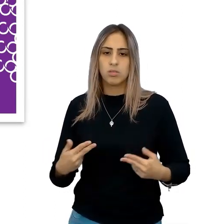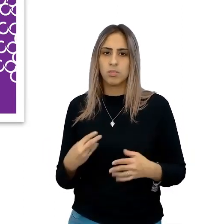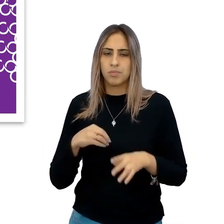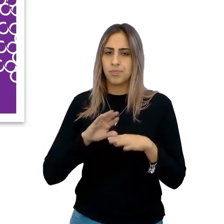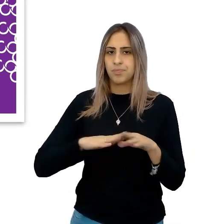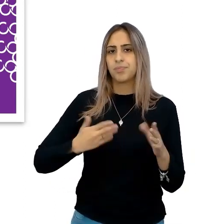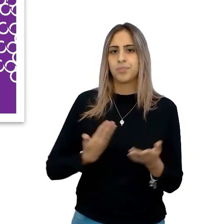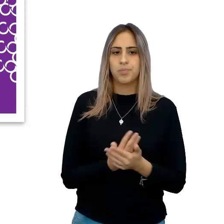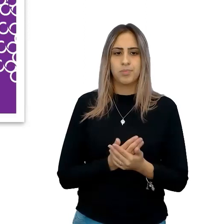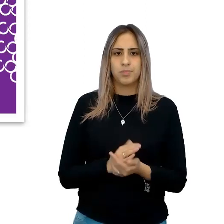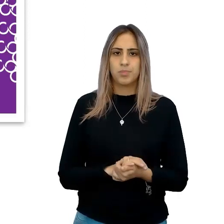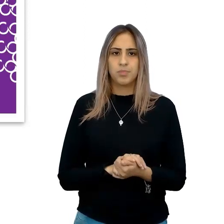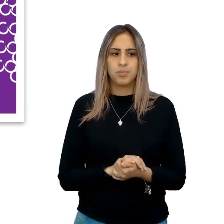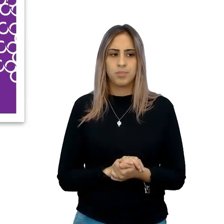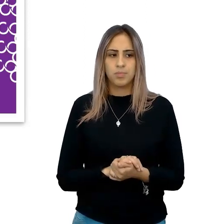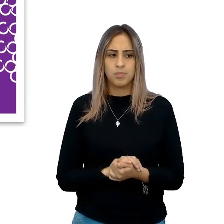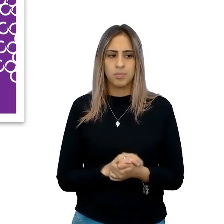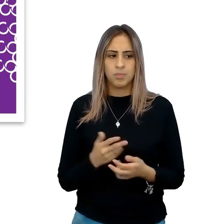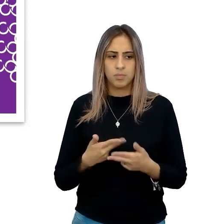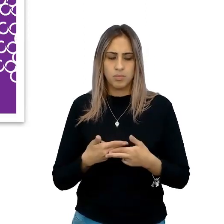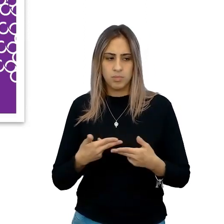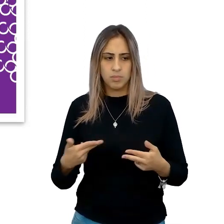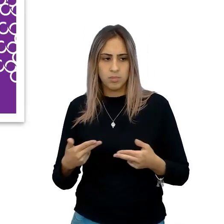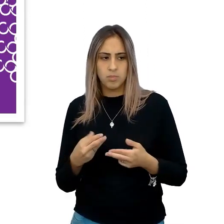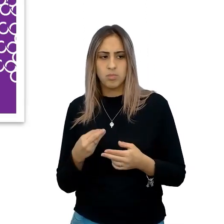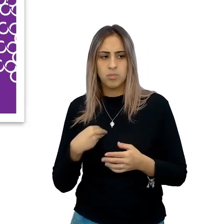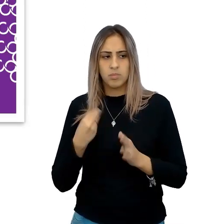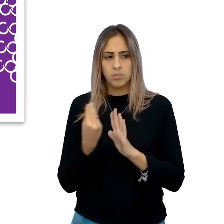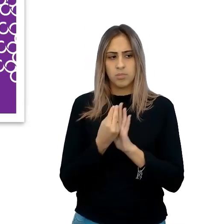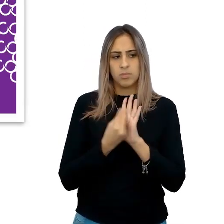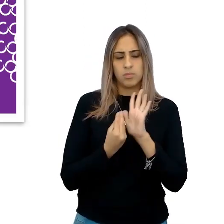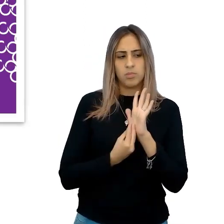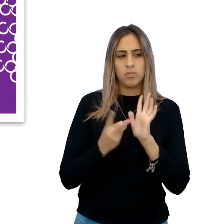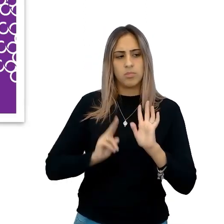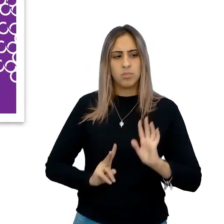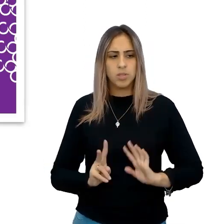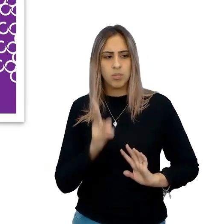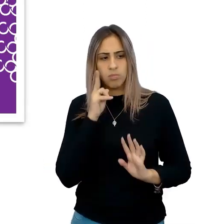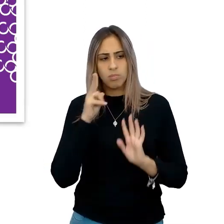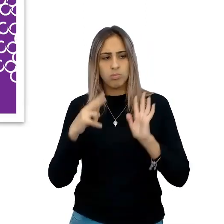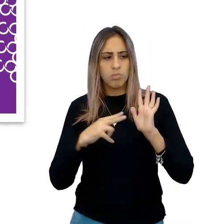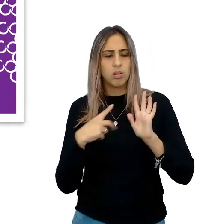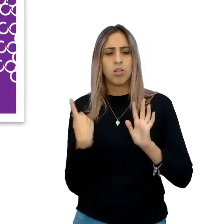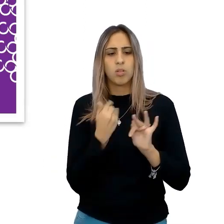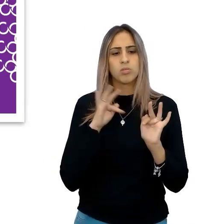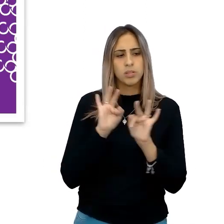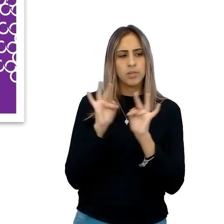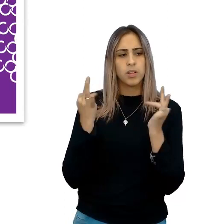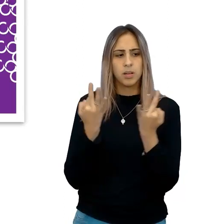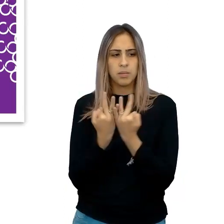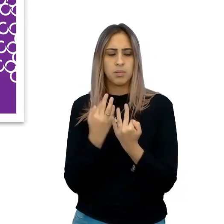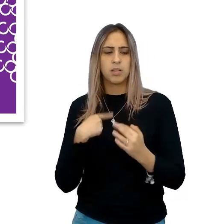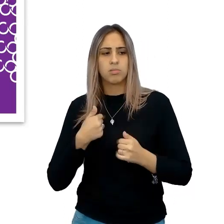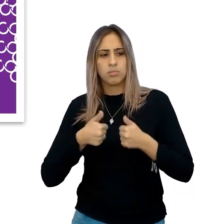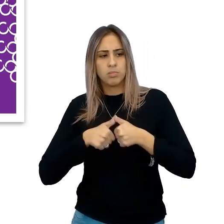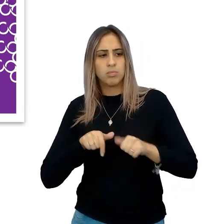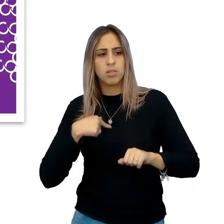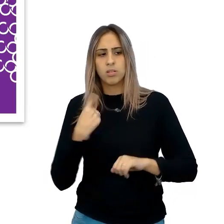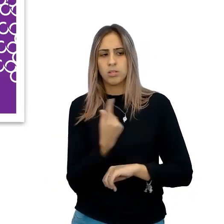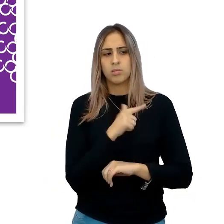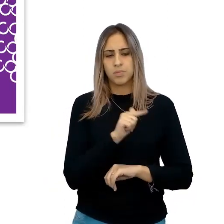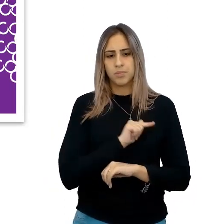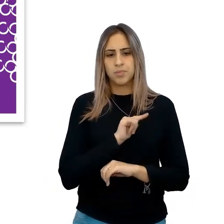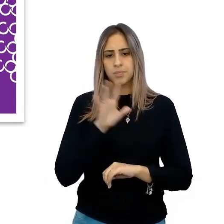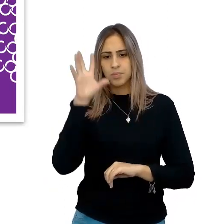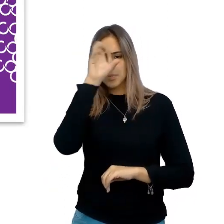escola. Agora não, sim, iremos trabalhar somente com o Aprender Sempre, então olha lá, né, a nossa família dos cadernos. A gente tem